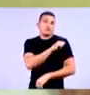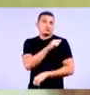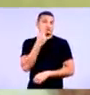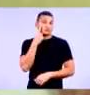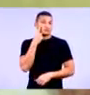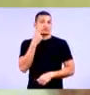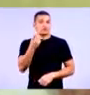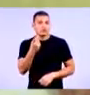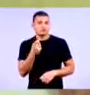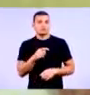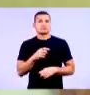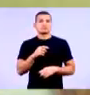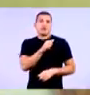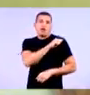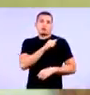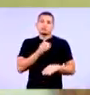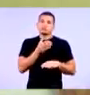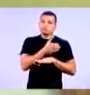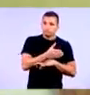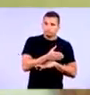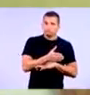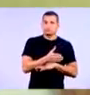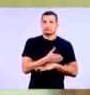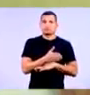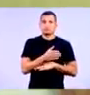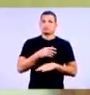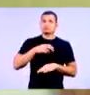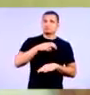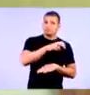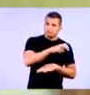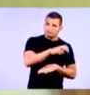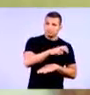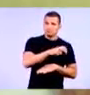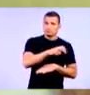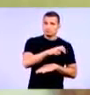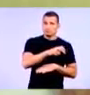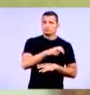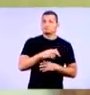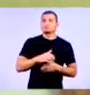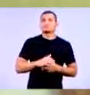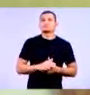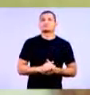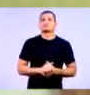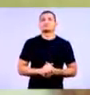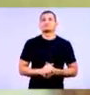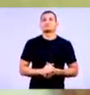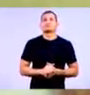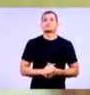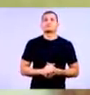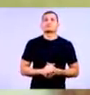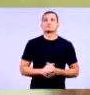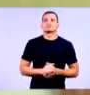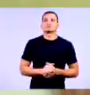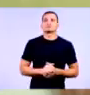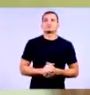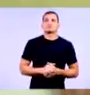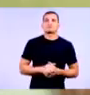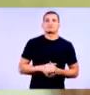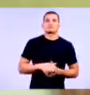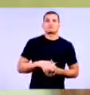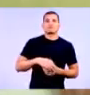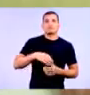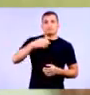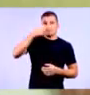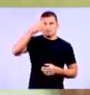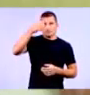passa a ser aí um mediador, um facilitador, um orientador da aprendizagem. Bom, e tratando dos 2